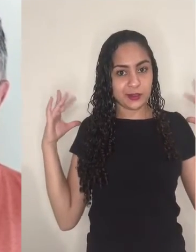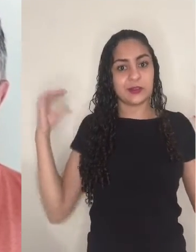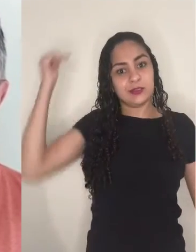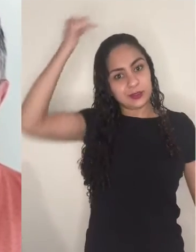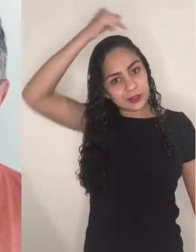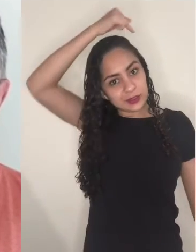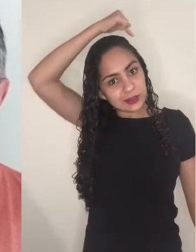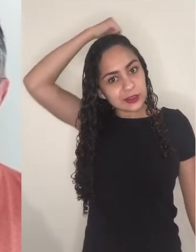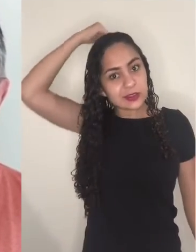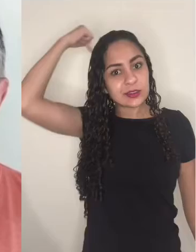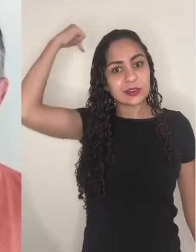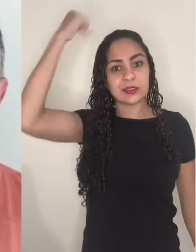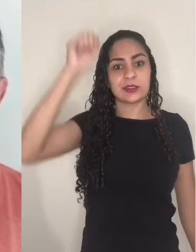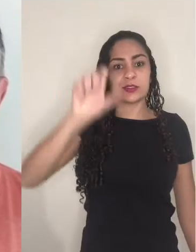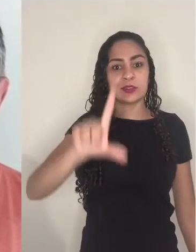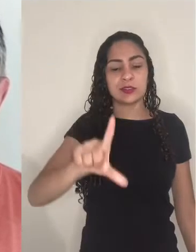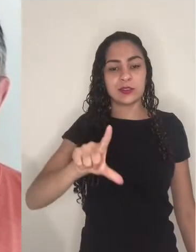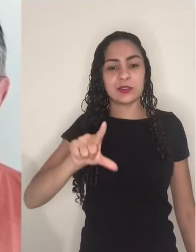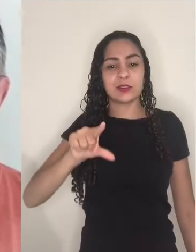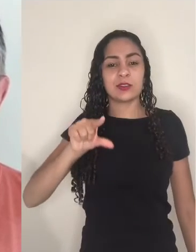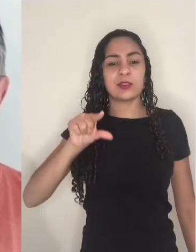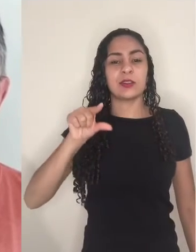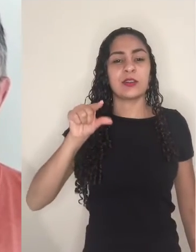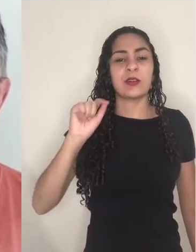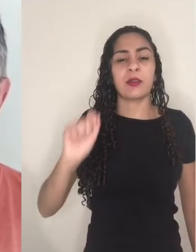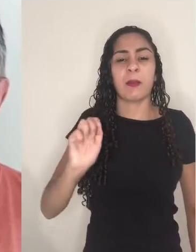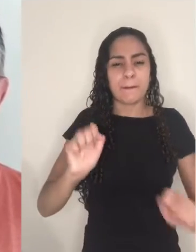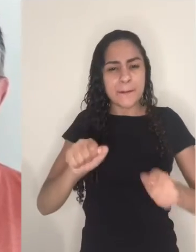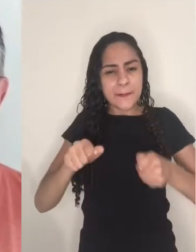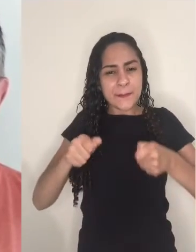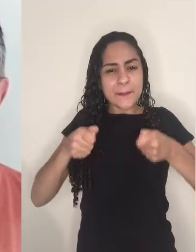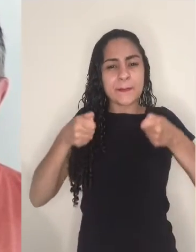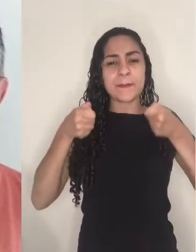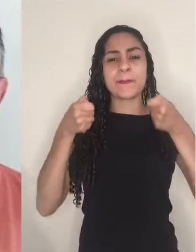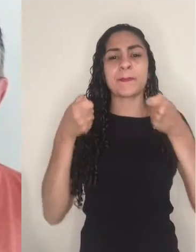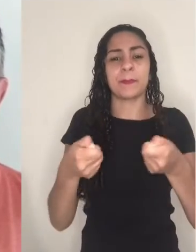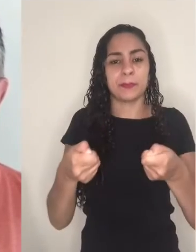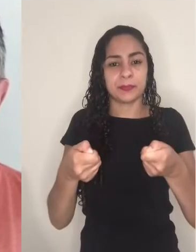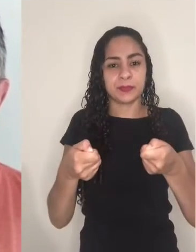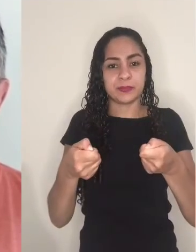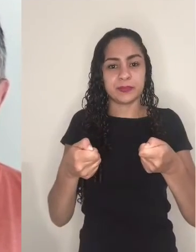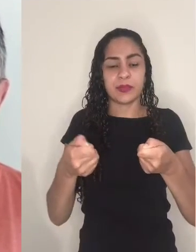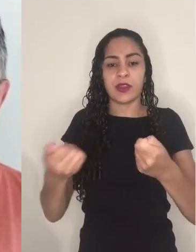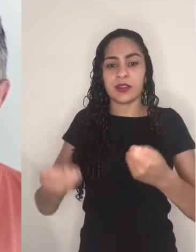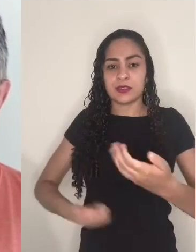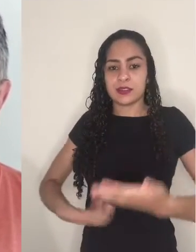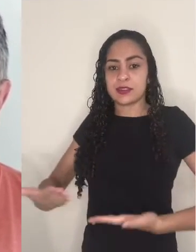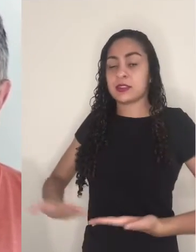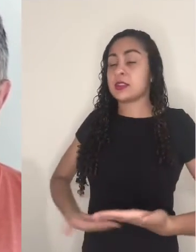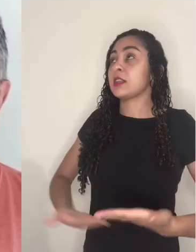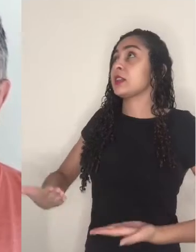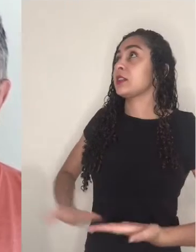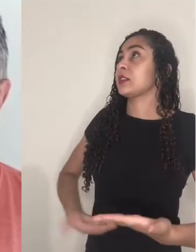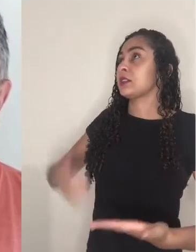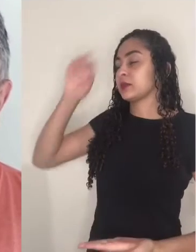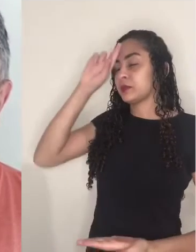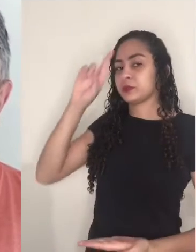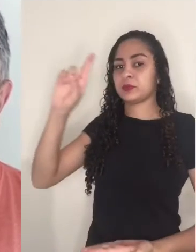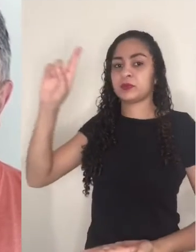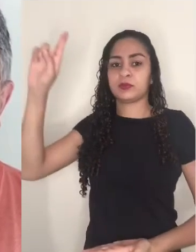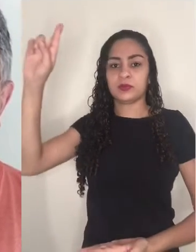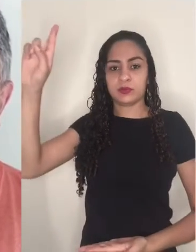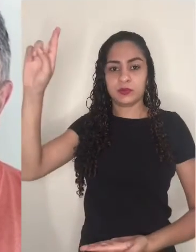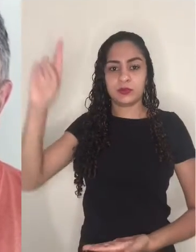eleitos são, em um sentido muitíssimo proeminente, os servos de Deus. Em